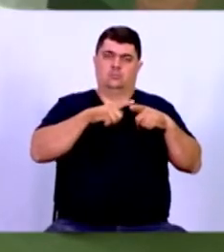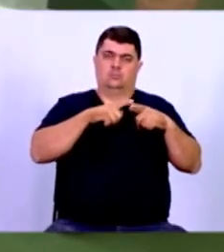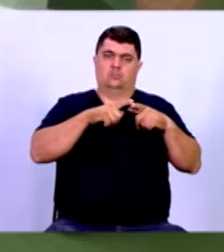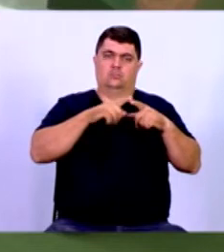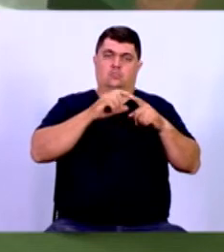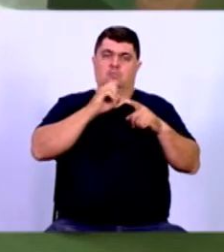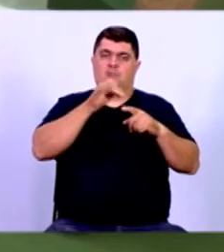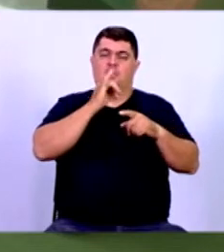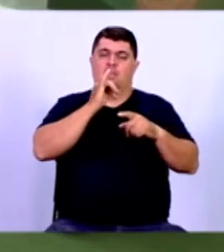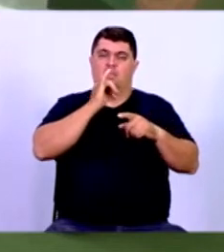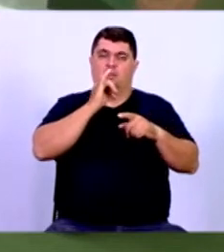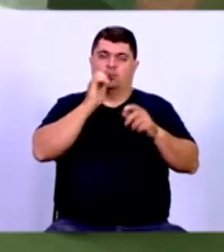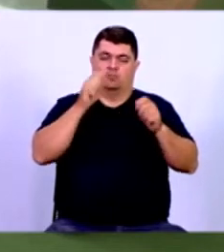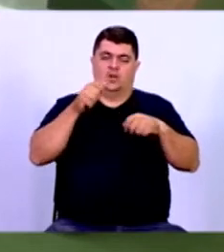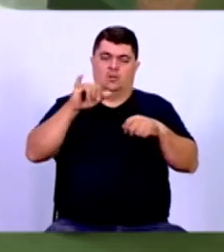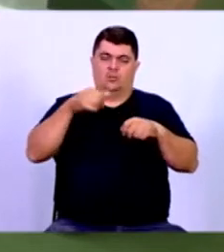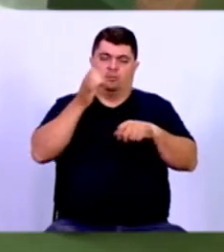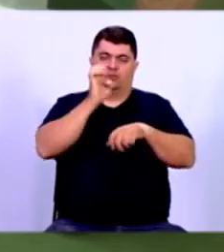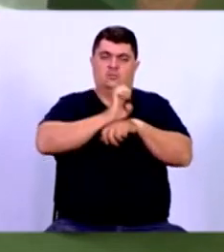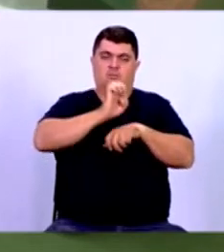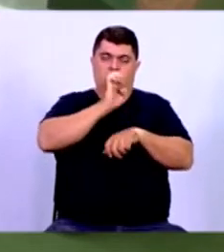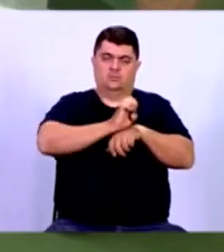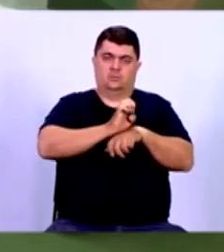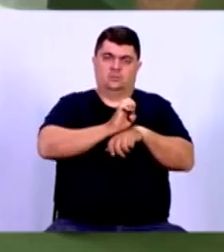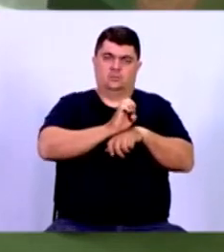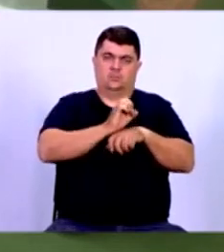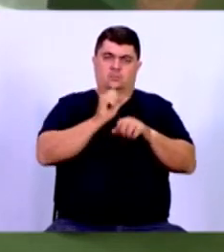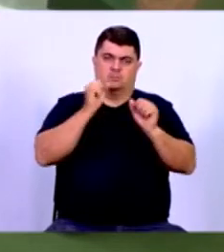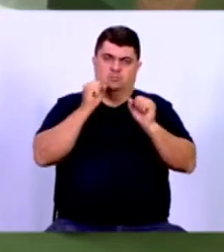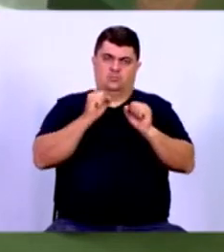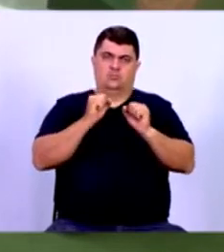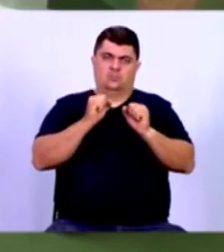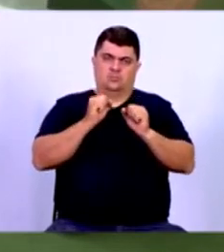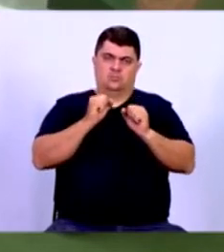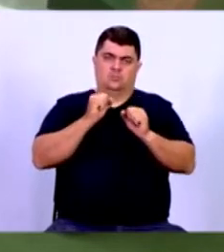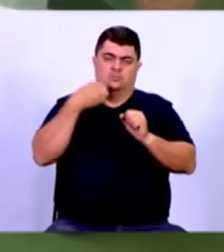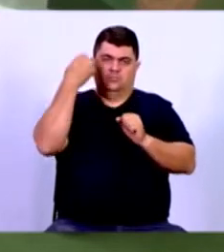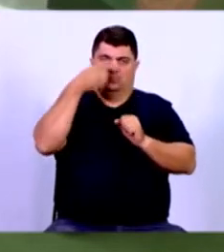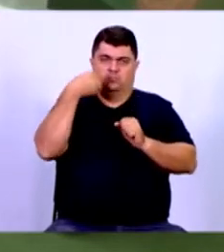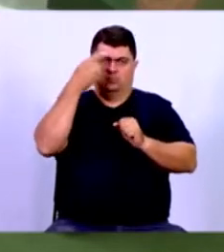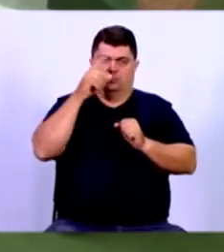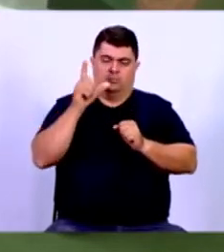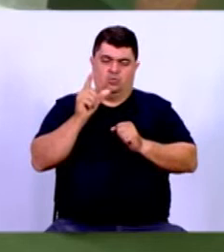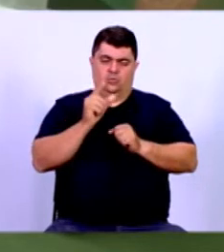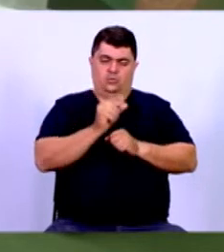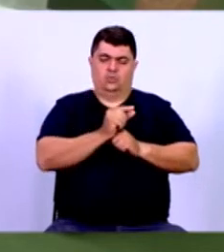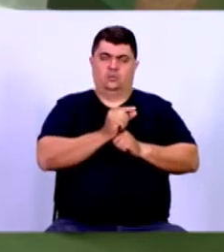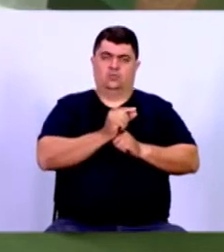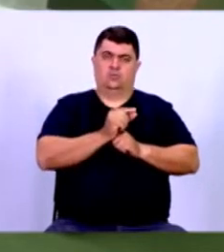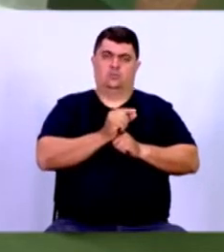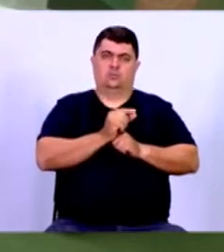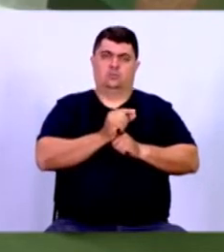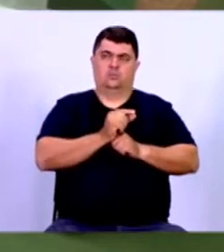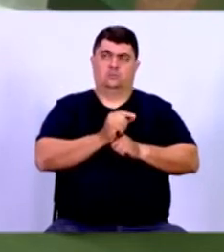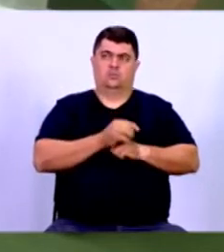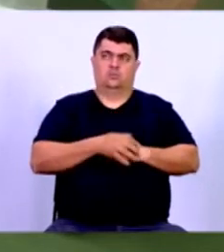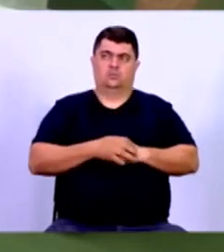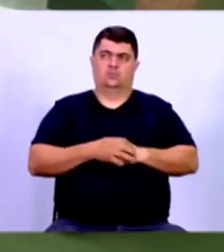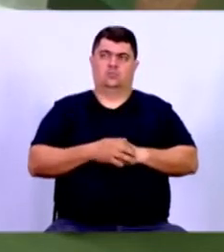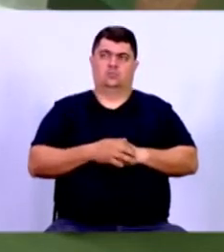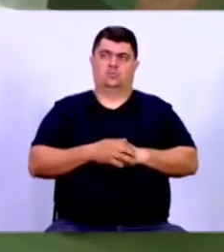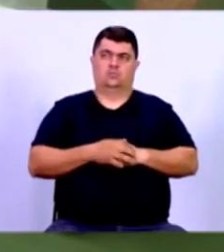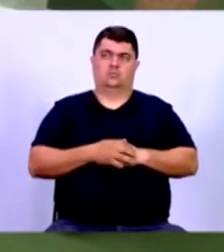E se ele for estagiar naquele mesmo local, ele tem aí uma diminuição na carga horária fixa